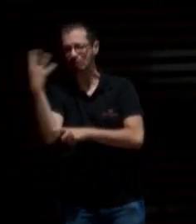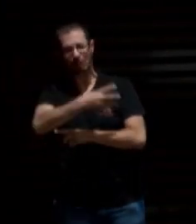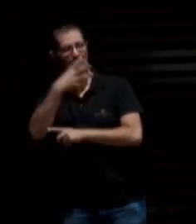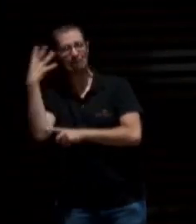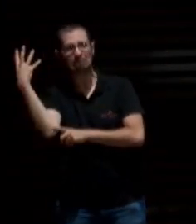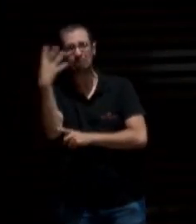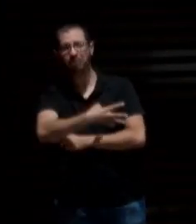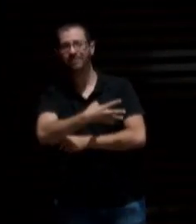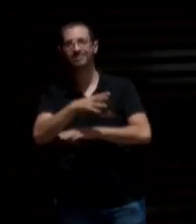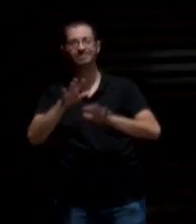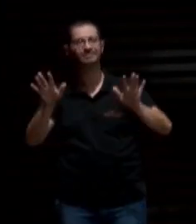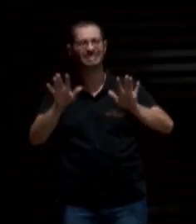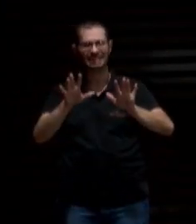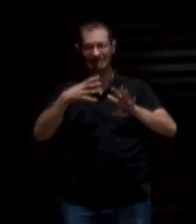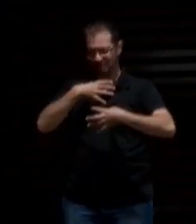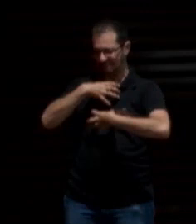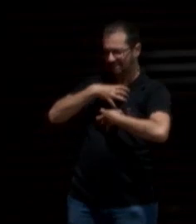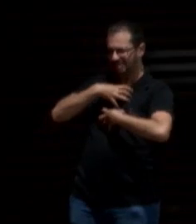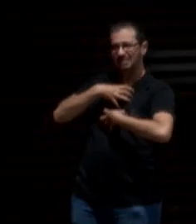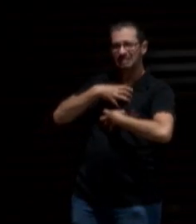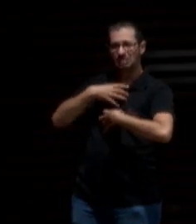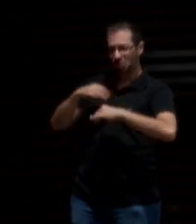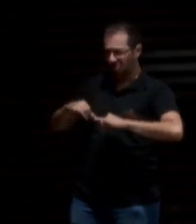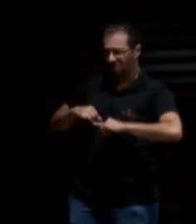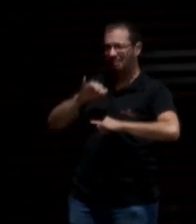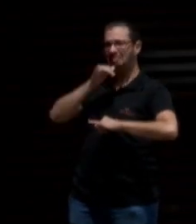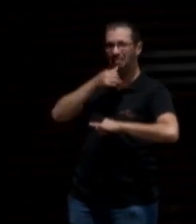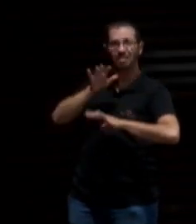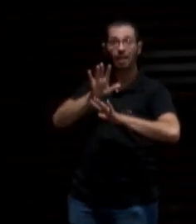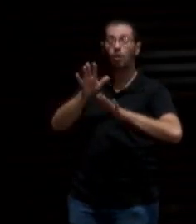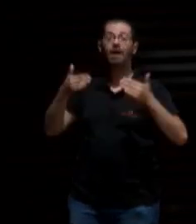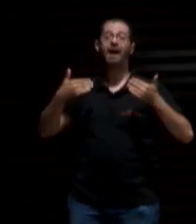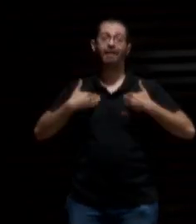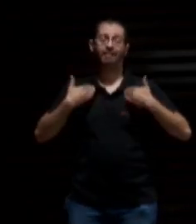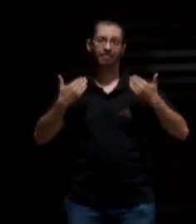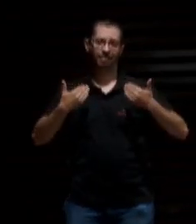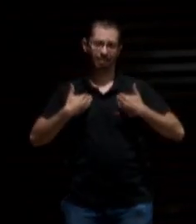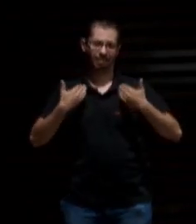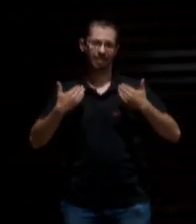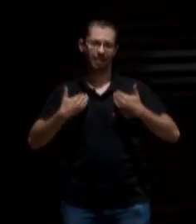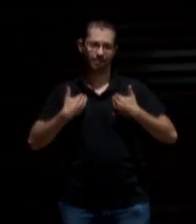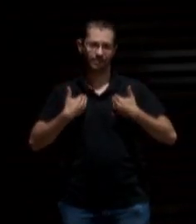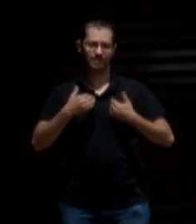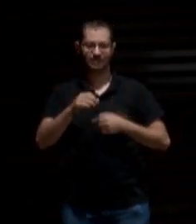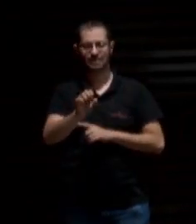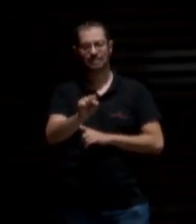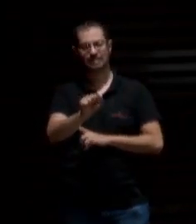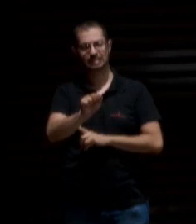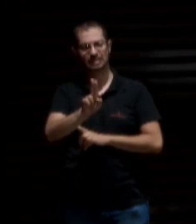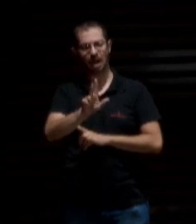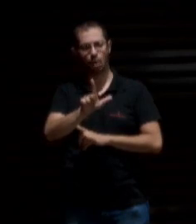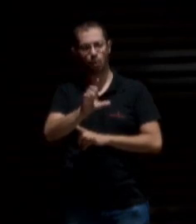Isso é uma prova que nós estamos unidos a Cristo. Quando Saulo perseguia a igreja e matava